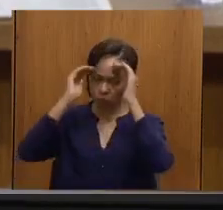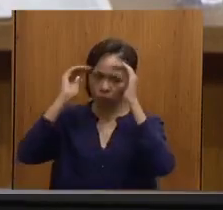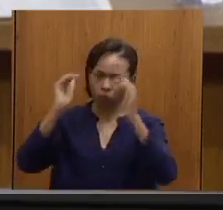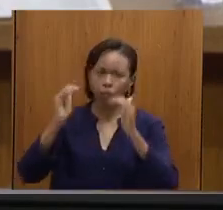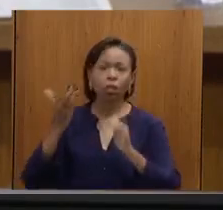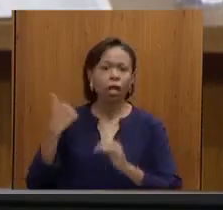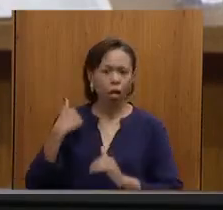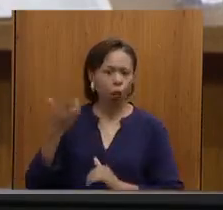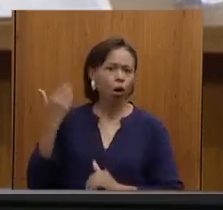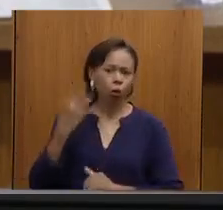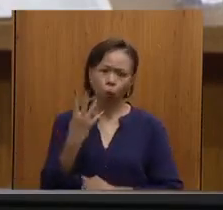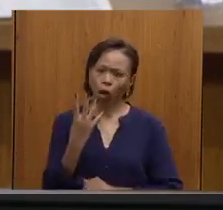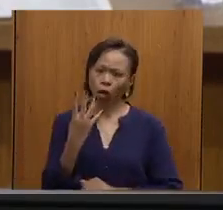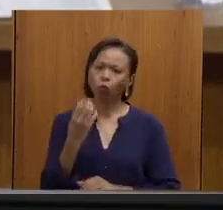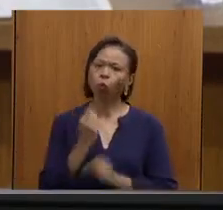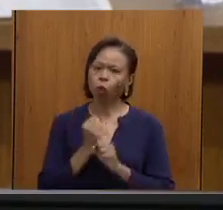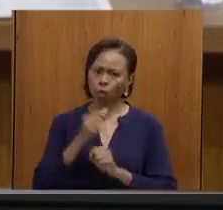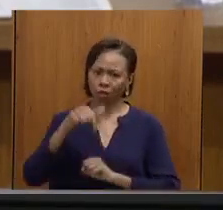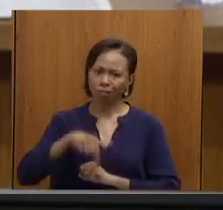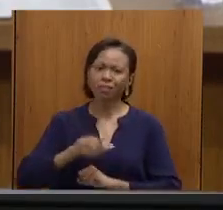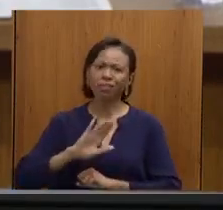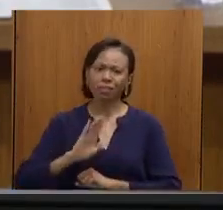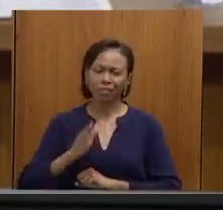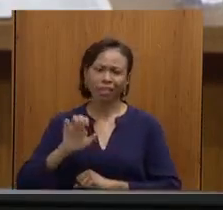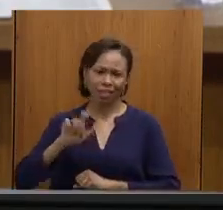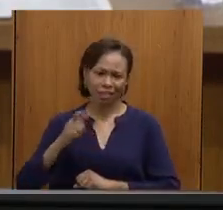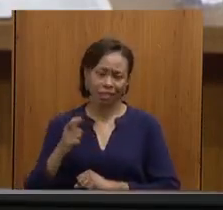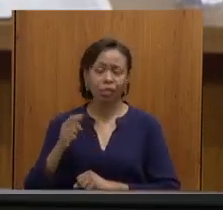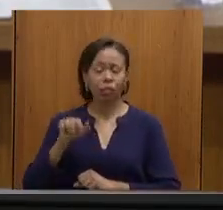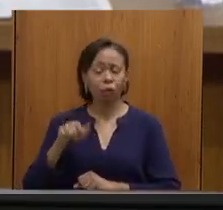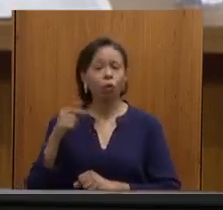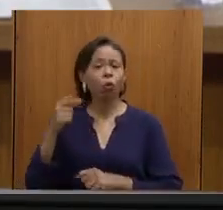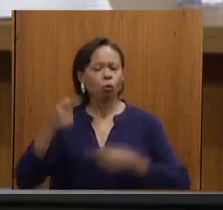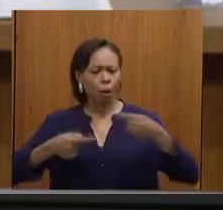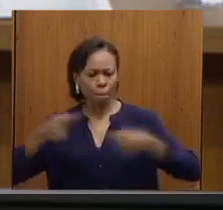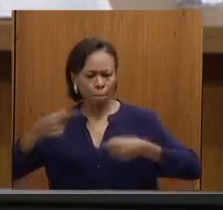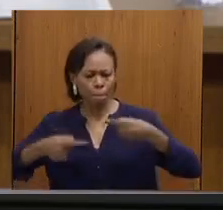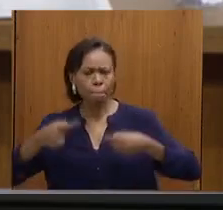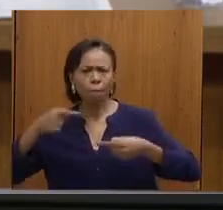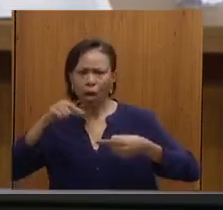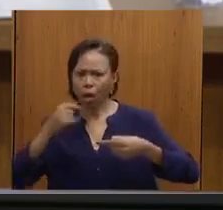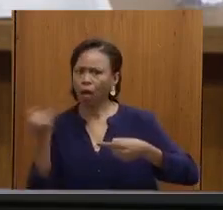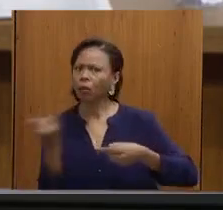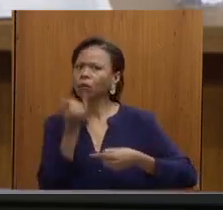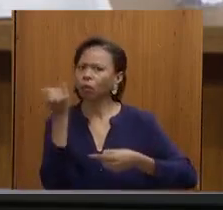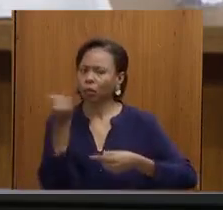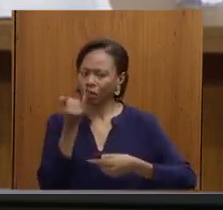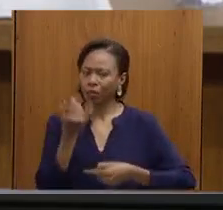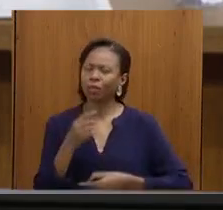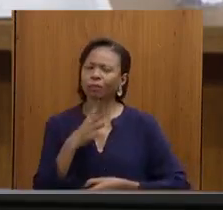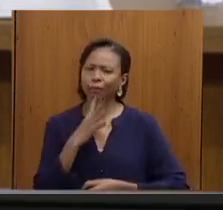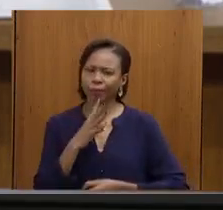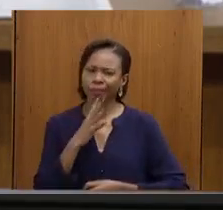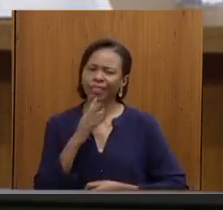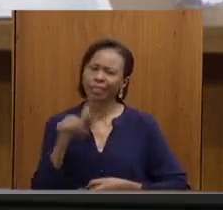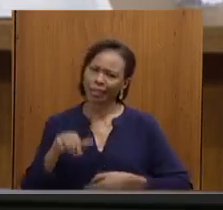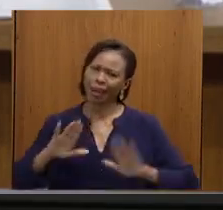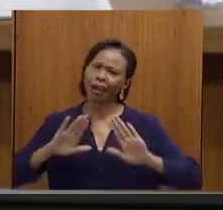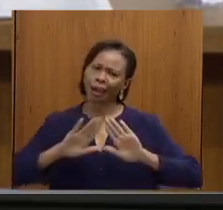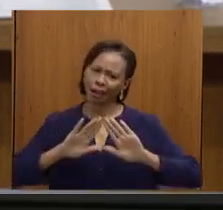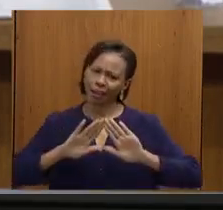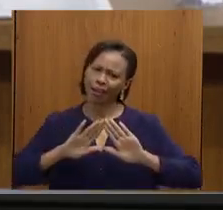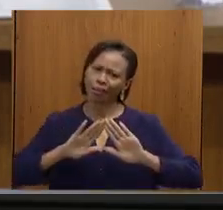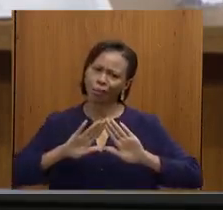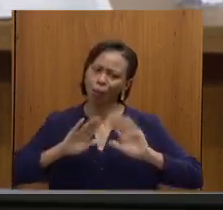de servir por quatro anos e ser da importância dos debates que são aqui colocados. Não é à toa que a Assembleia Legislativa é a casa do povo,